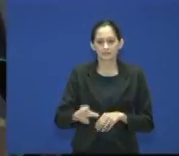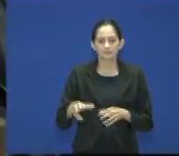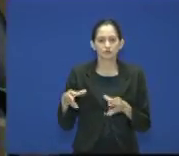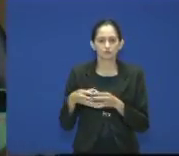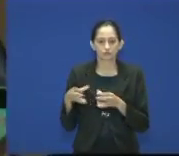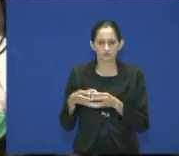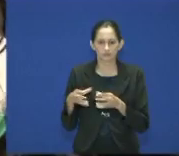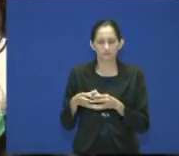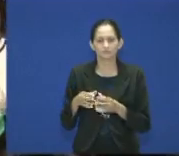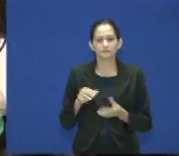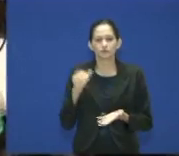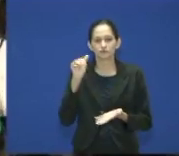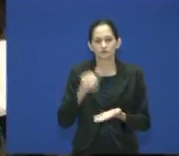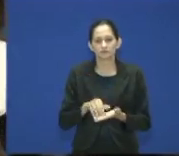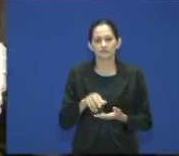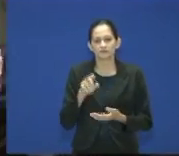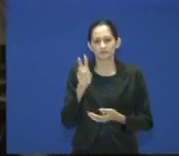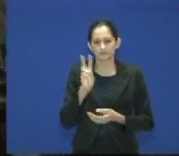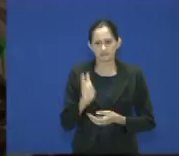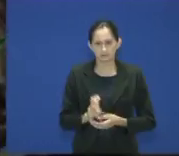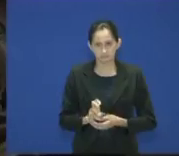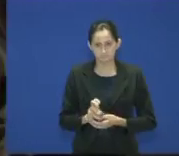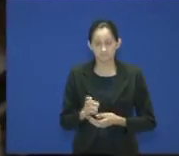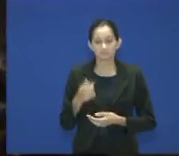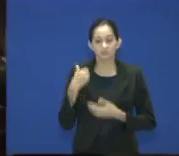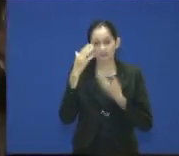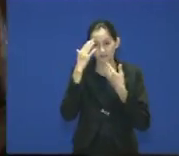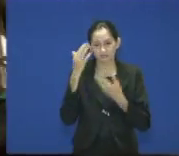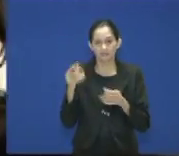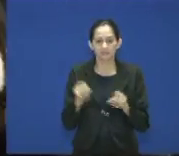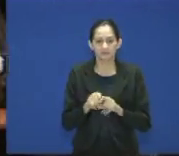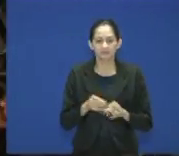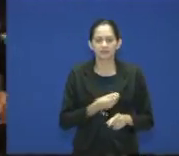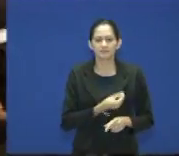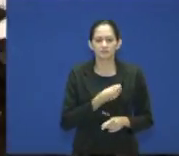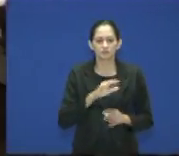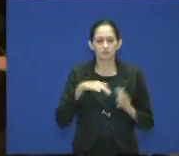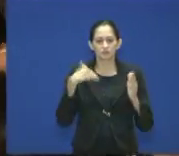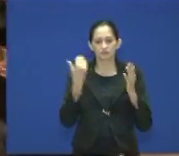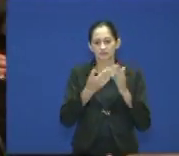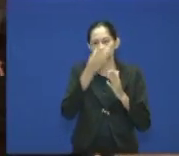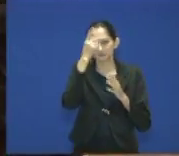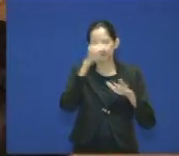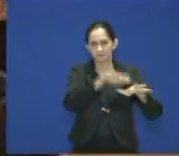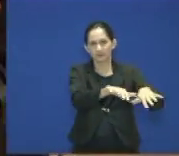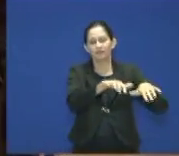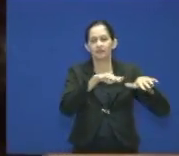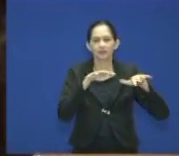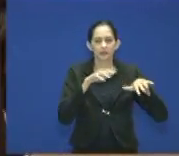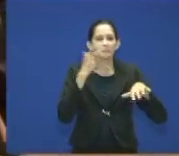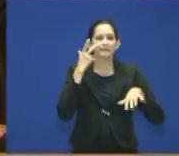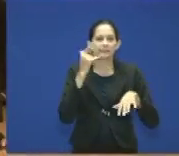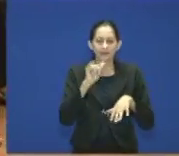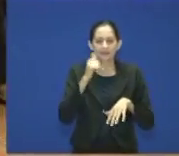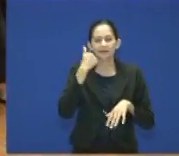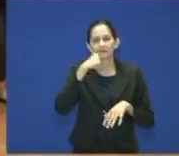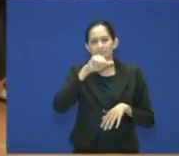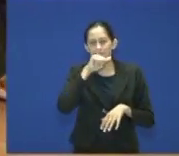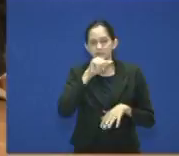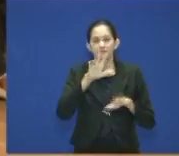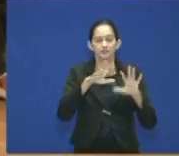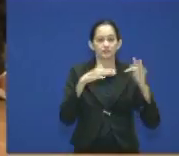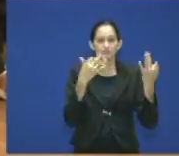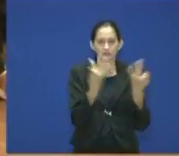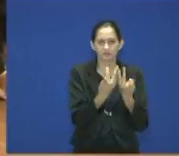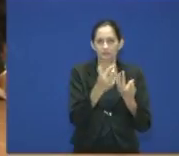vez. Valeu. Quero agradecer também a presença de todos e todas na plateia, pais,